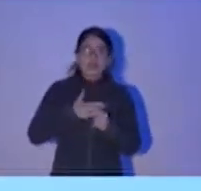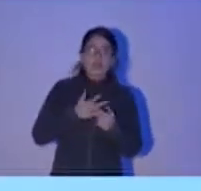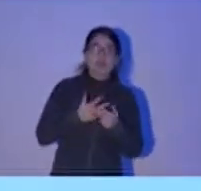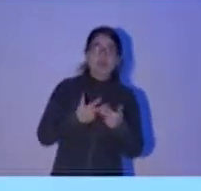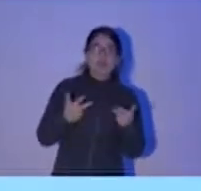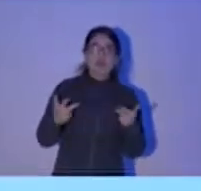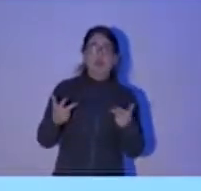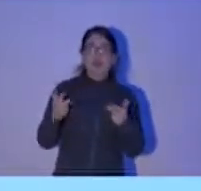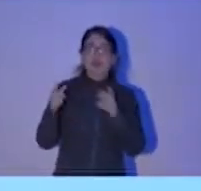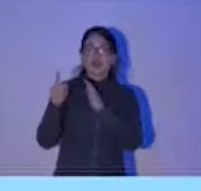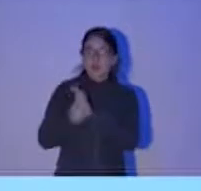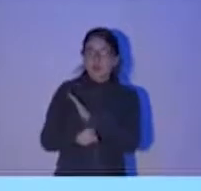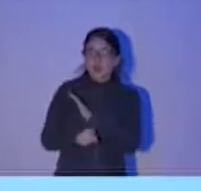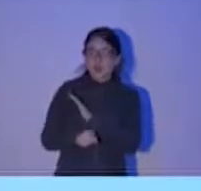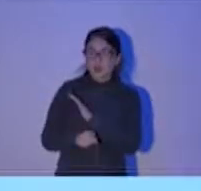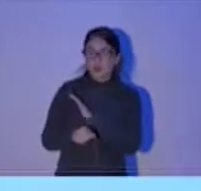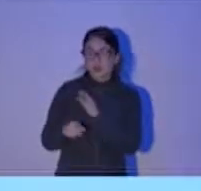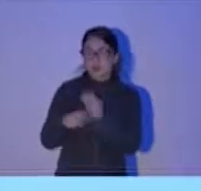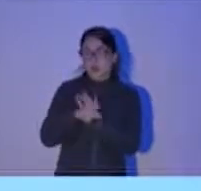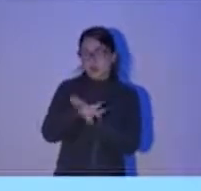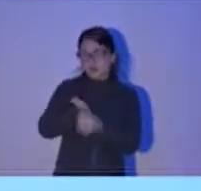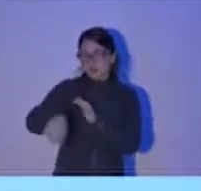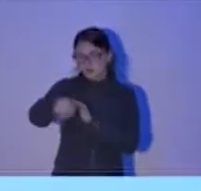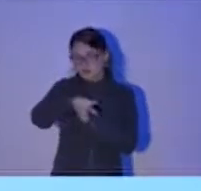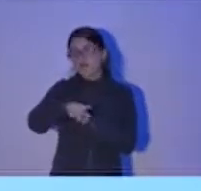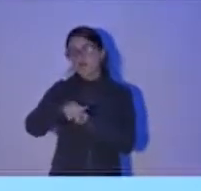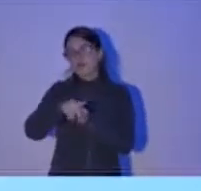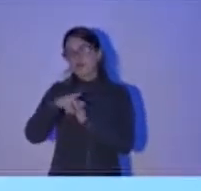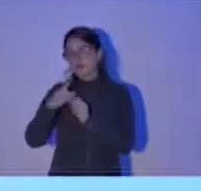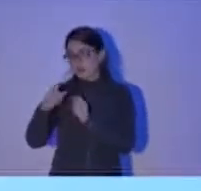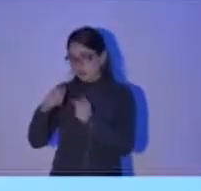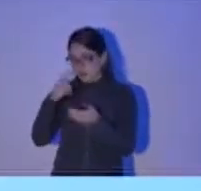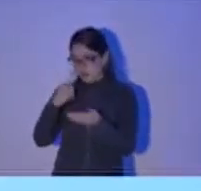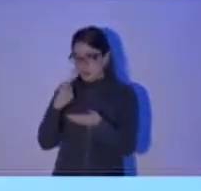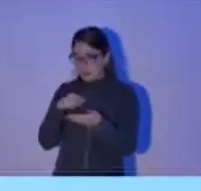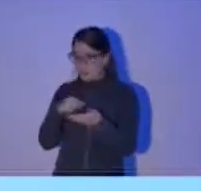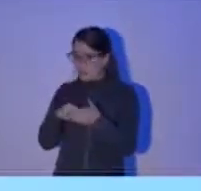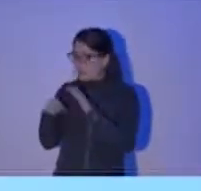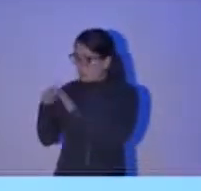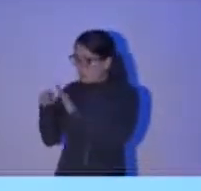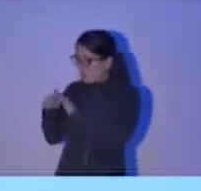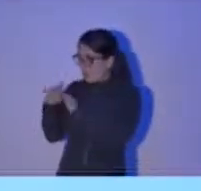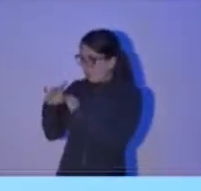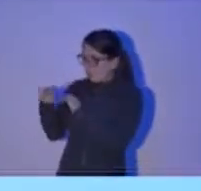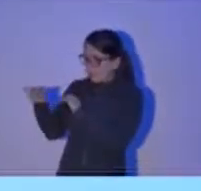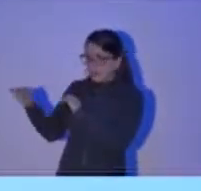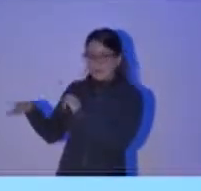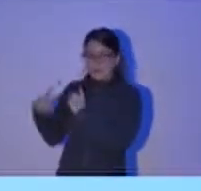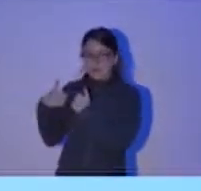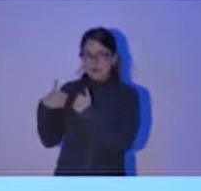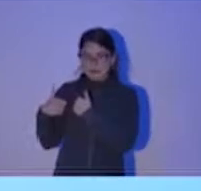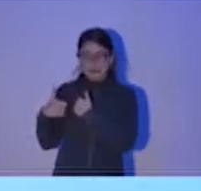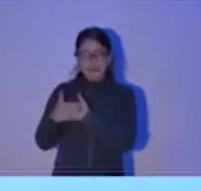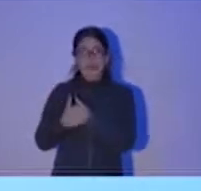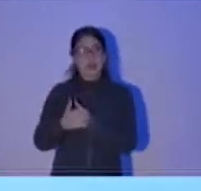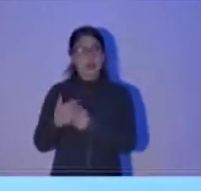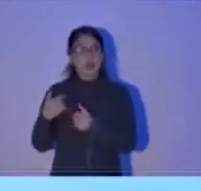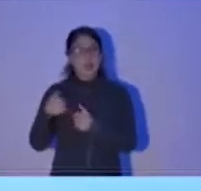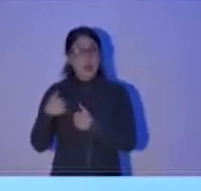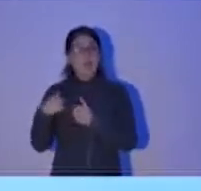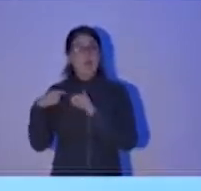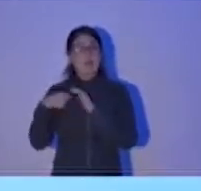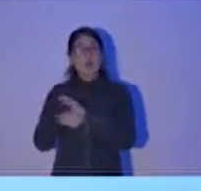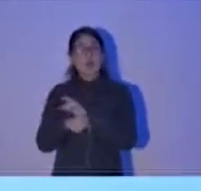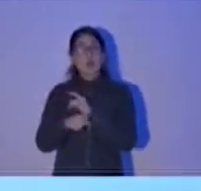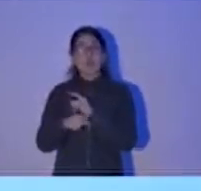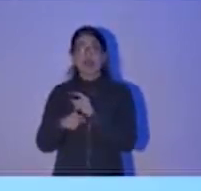perguntas que vierem da plateia, para a gente depois fazer, então, individualmente, a cada um. E a minha pergunta inicial é